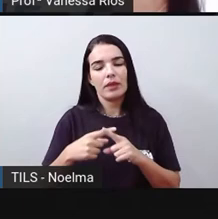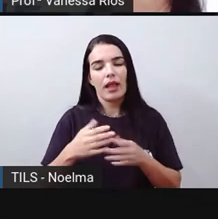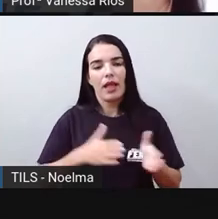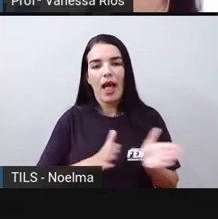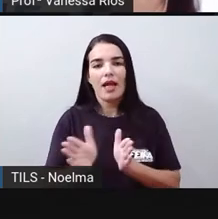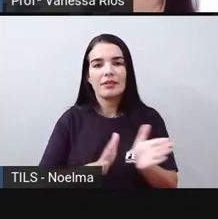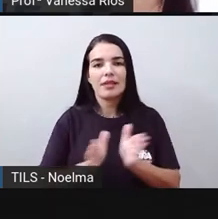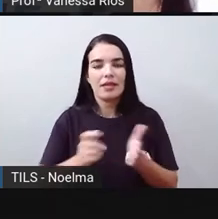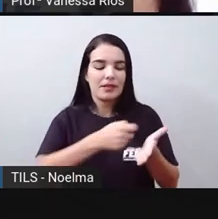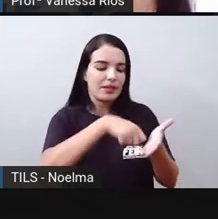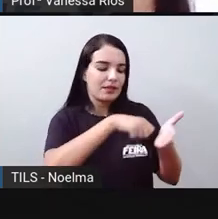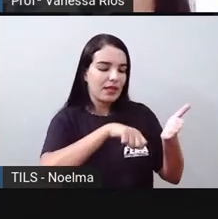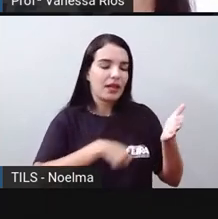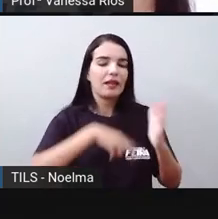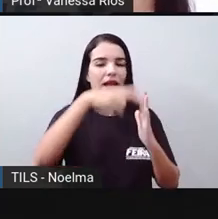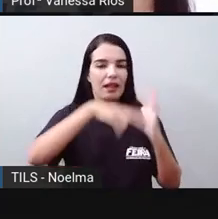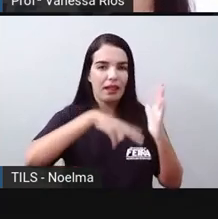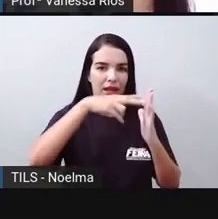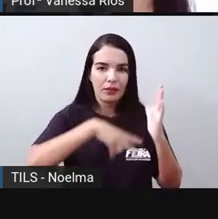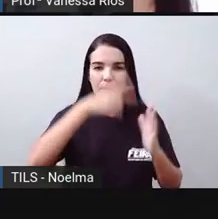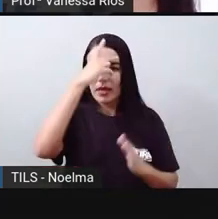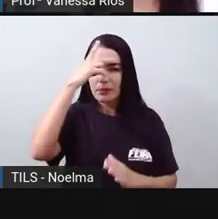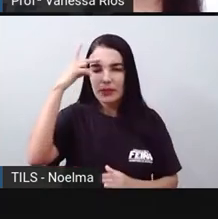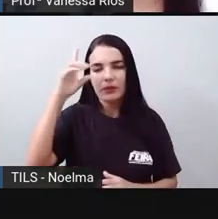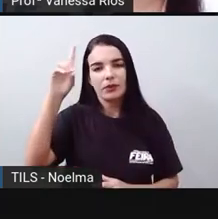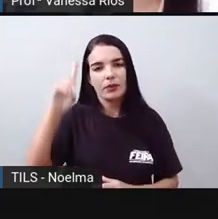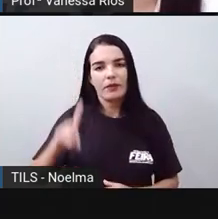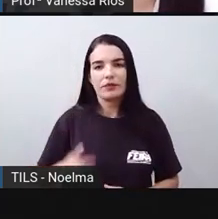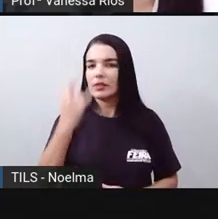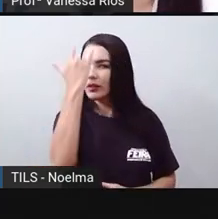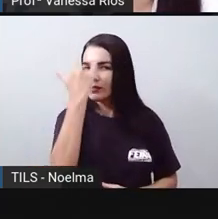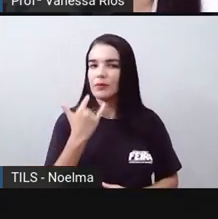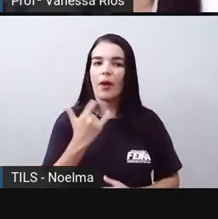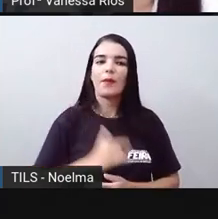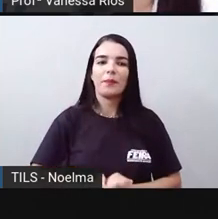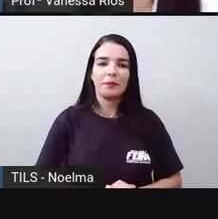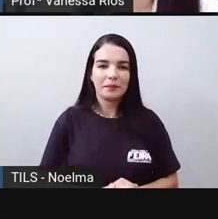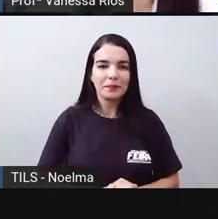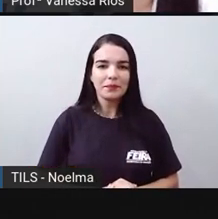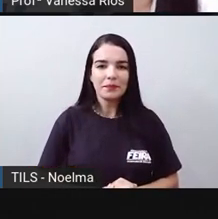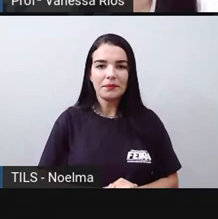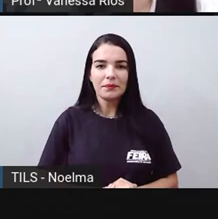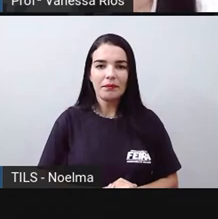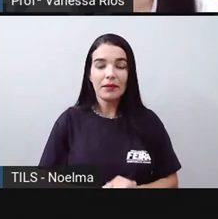ou possuem aí algum tipo de deficiência visual.